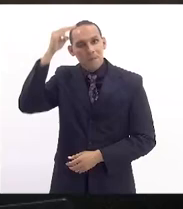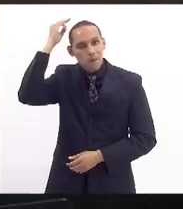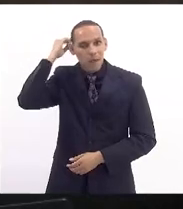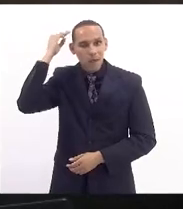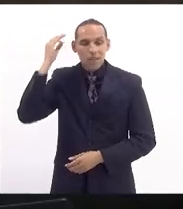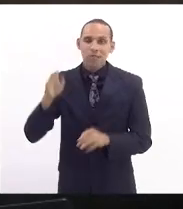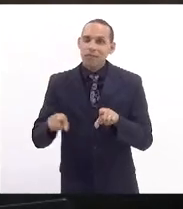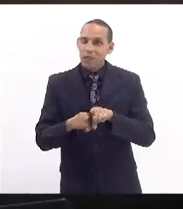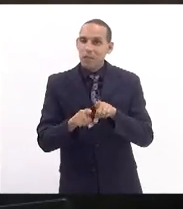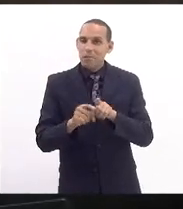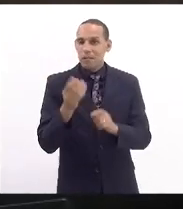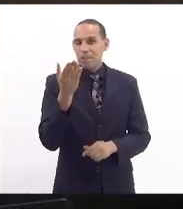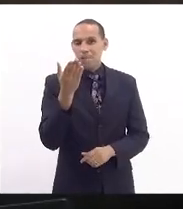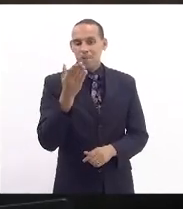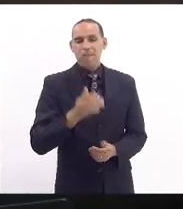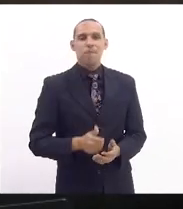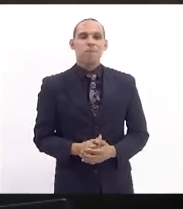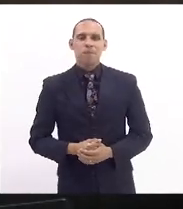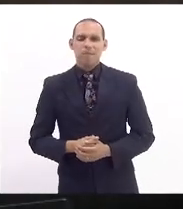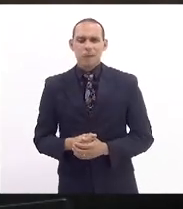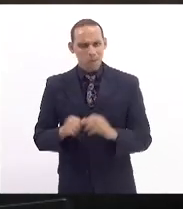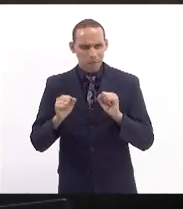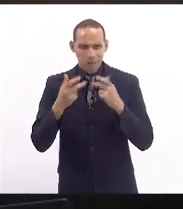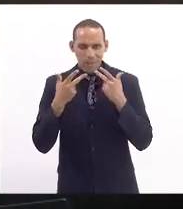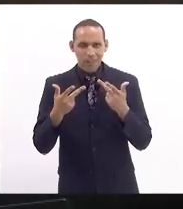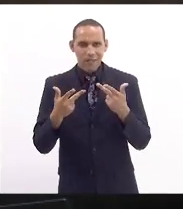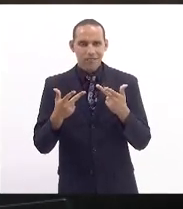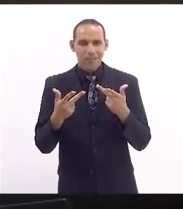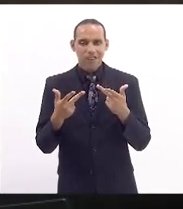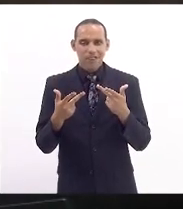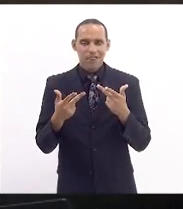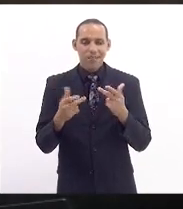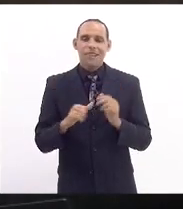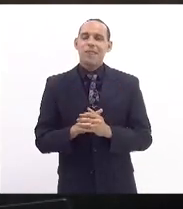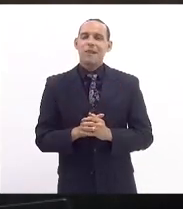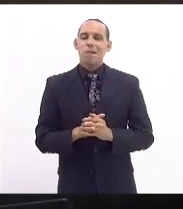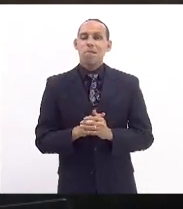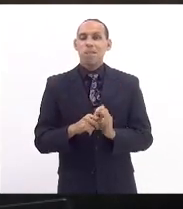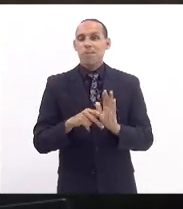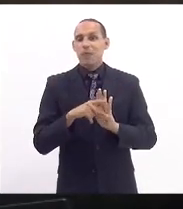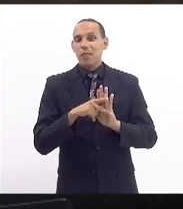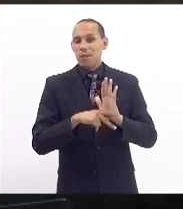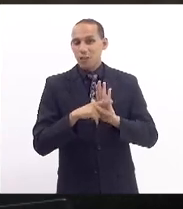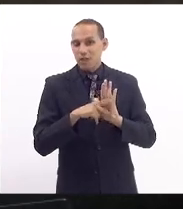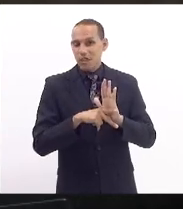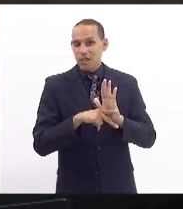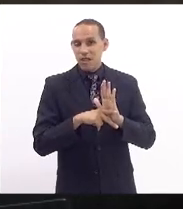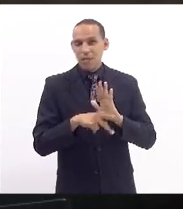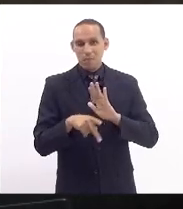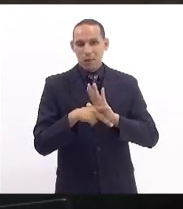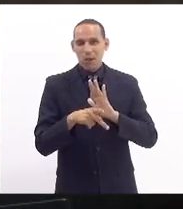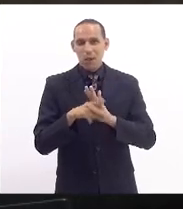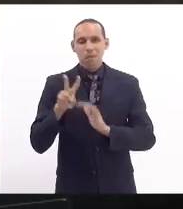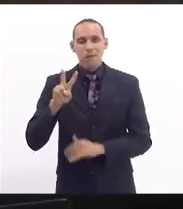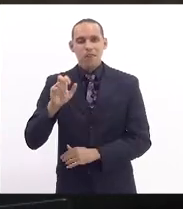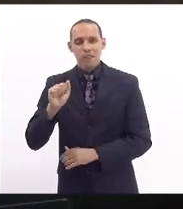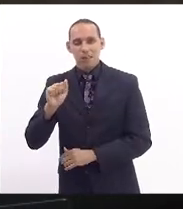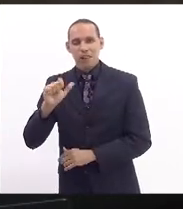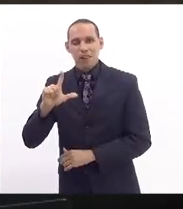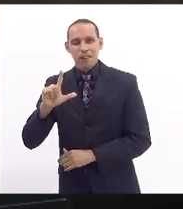e a vossa excelência posso falar de votar mais paixão no projeto do deputado Valdecir